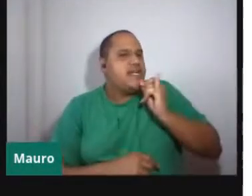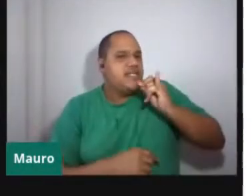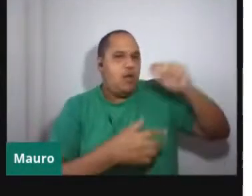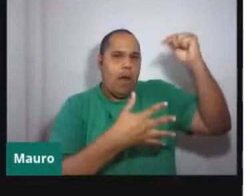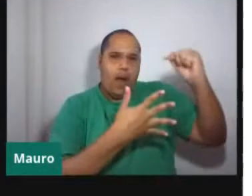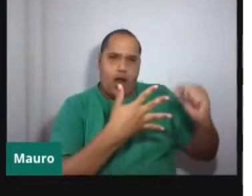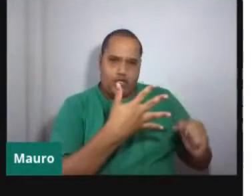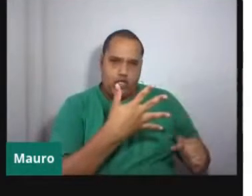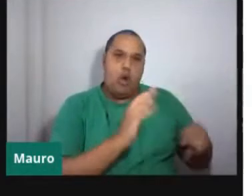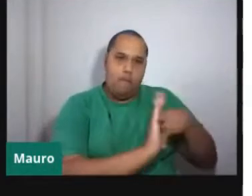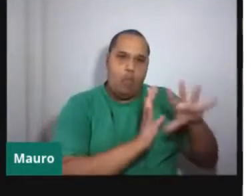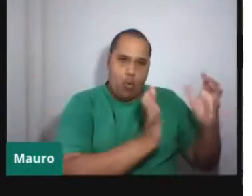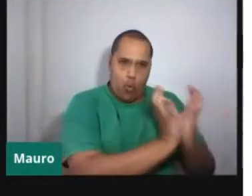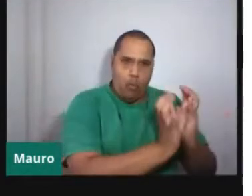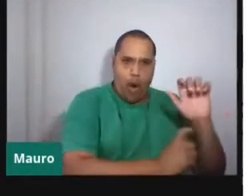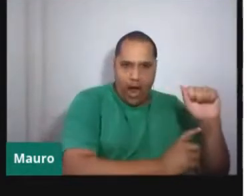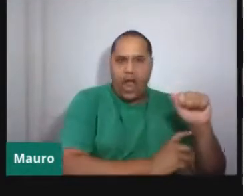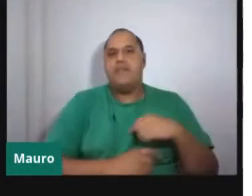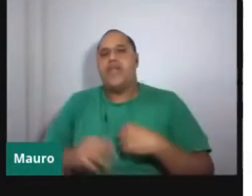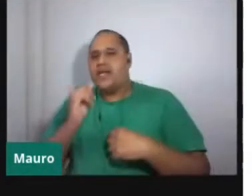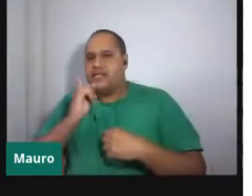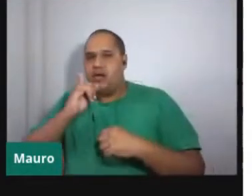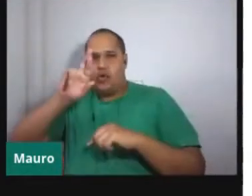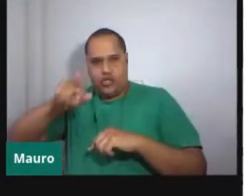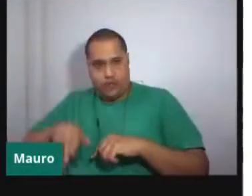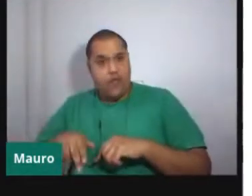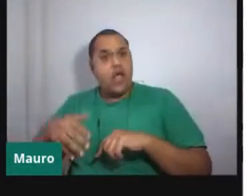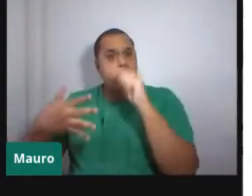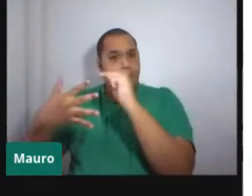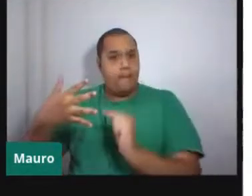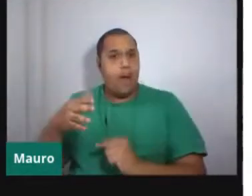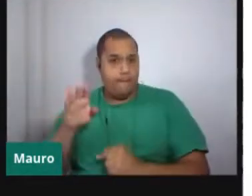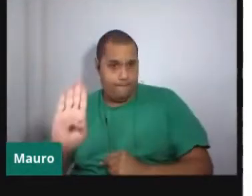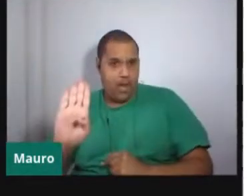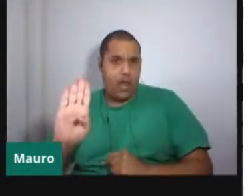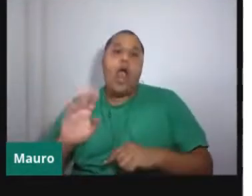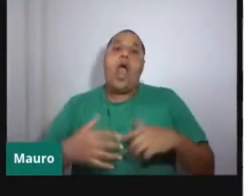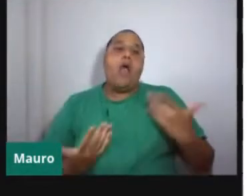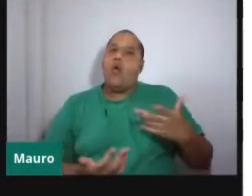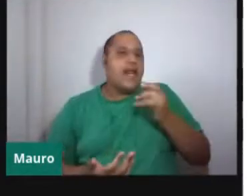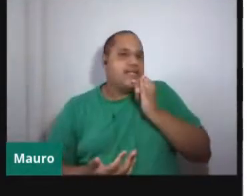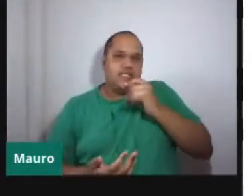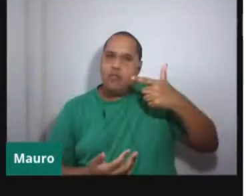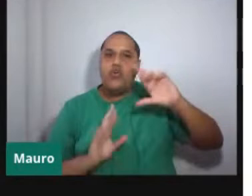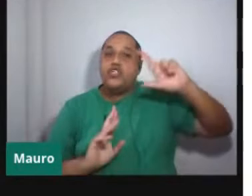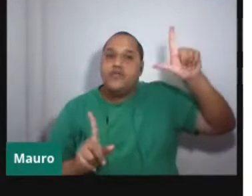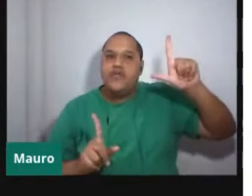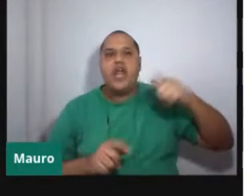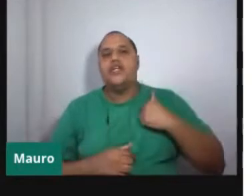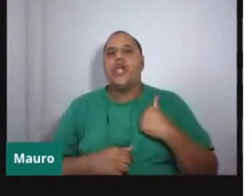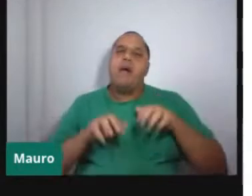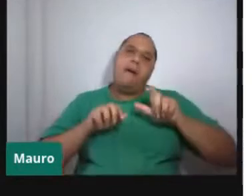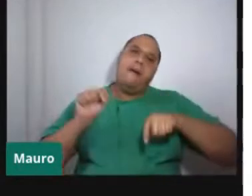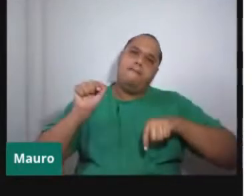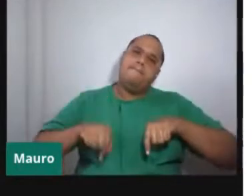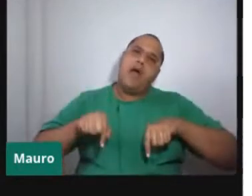A e muitos da categoria B. E agora eu pego um outro exemplo que ele não viu, um exemplo novo, e pergunto: "Algoritmo, você